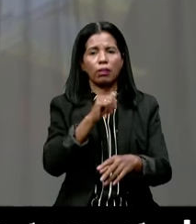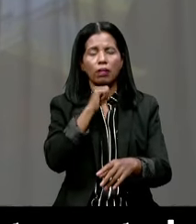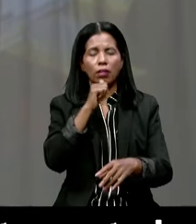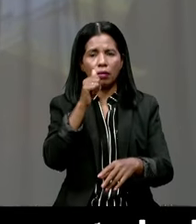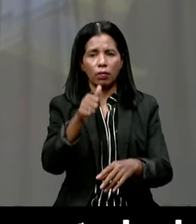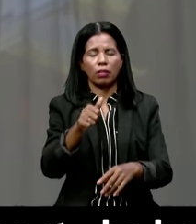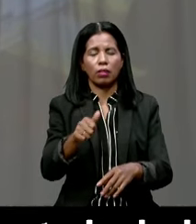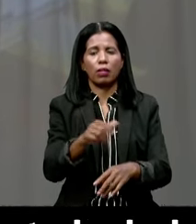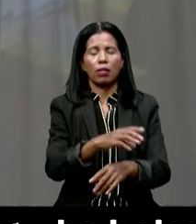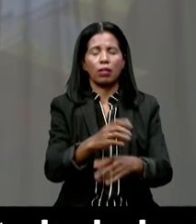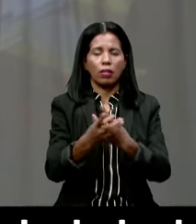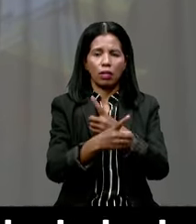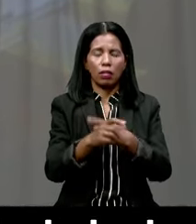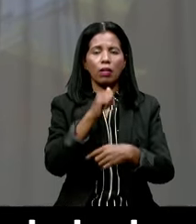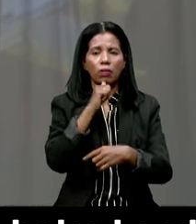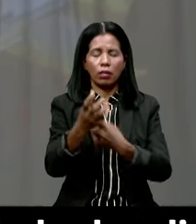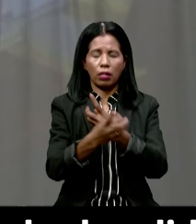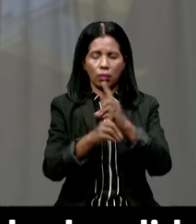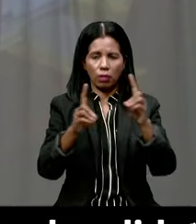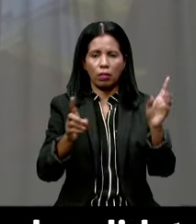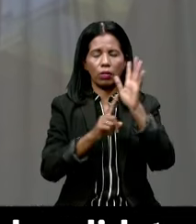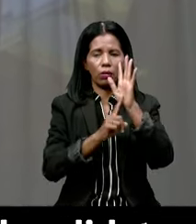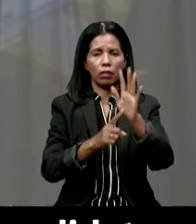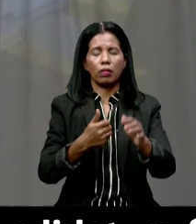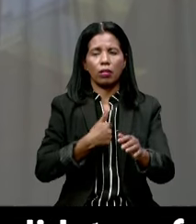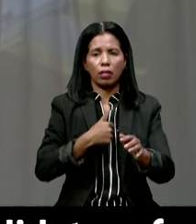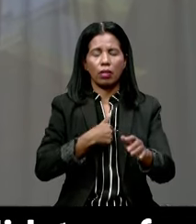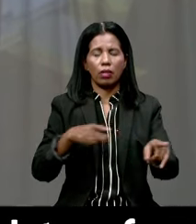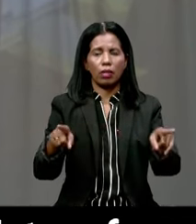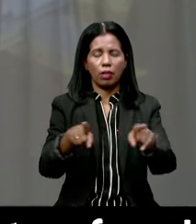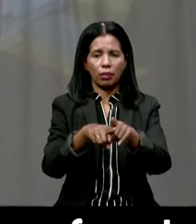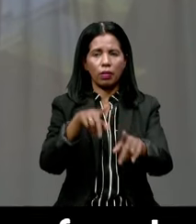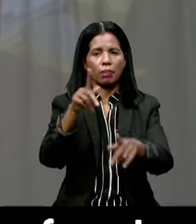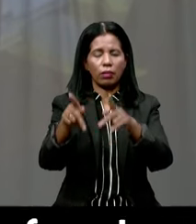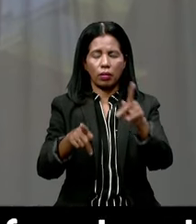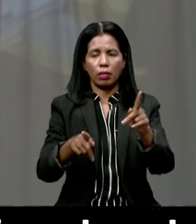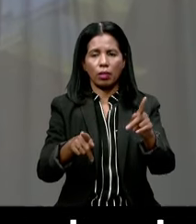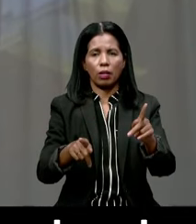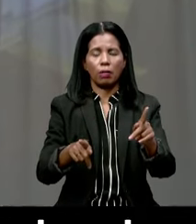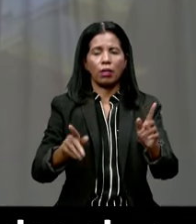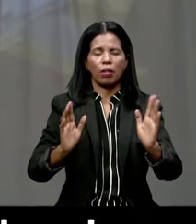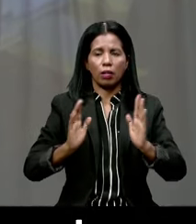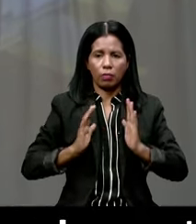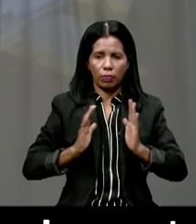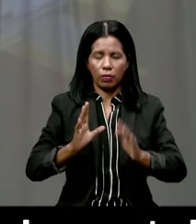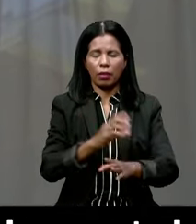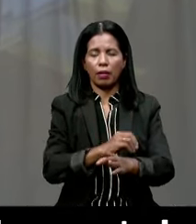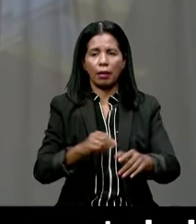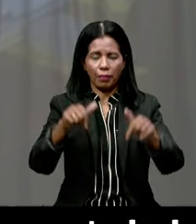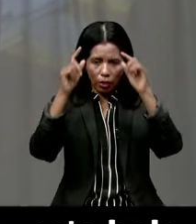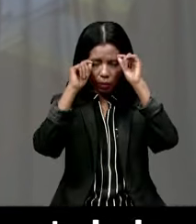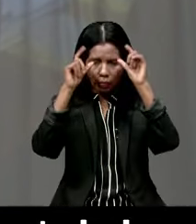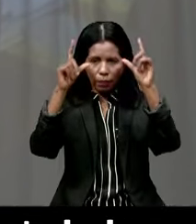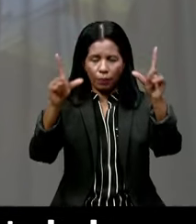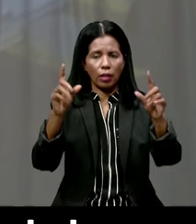ida antidemocrático, onde transforma ni an sai no de regime autoritarismo. Oligarquia política e Timor-Leste,